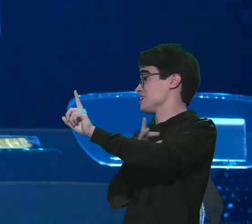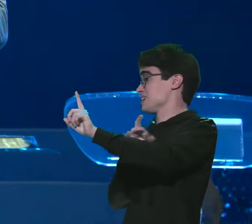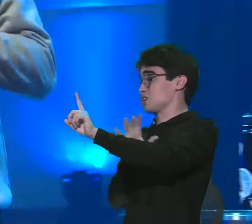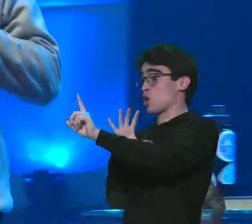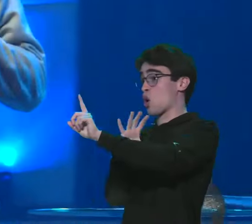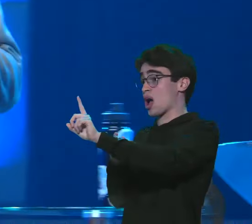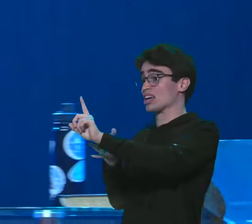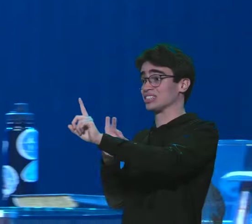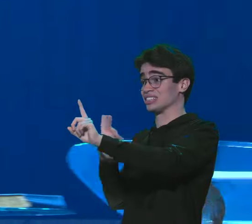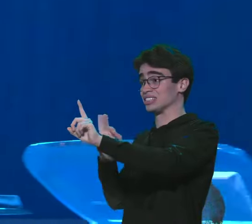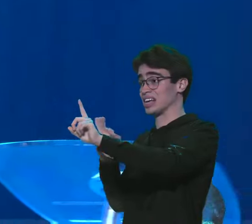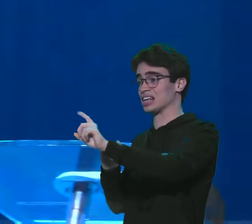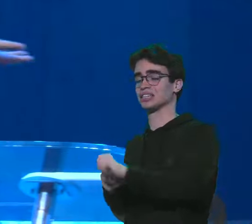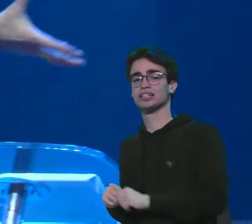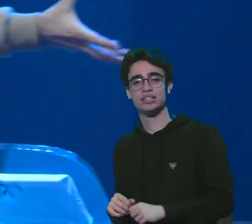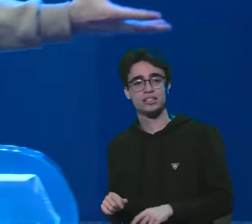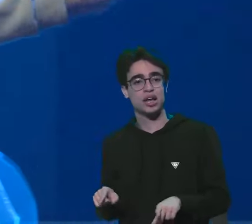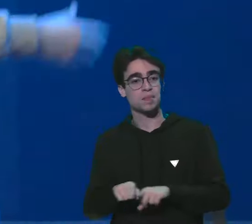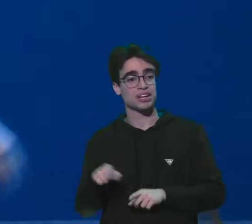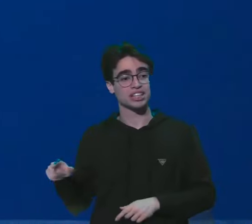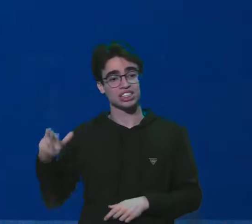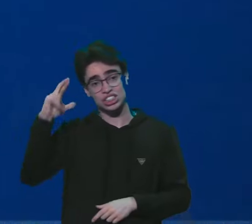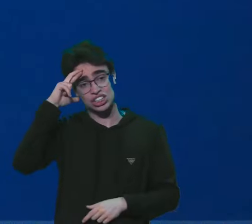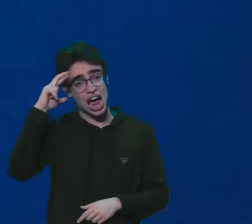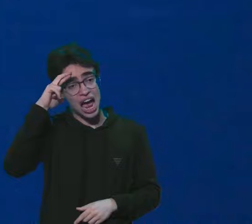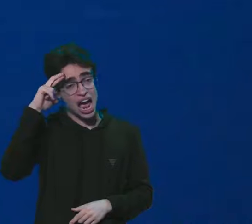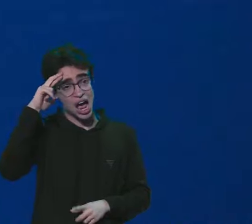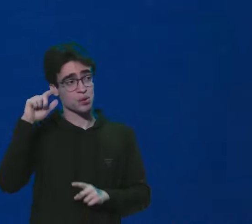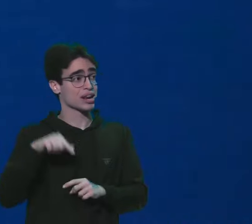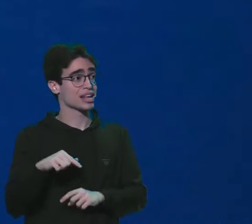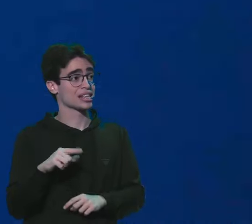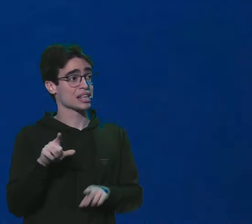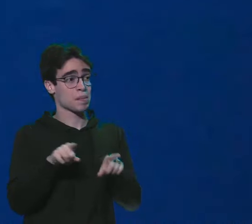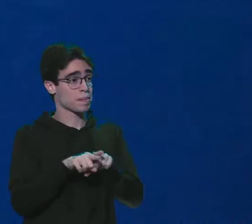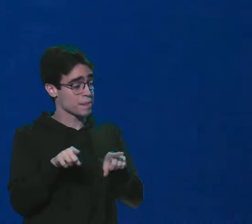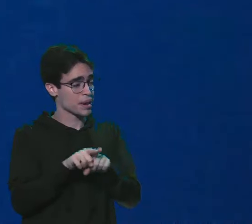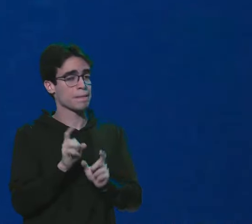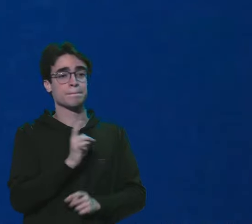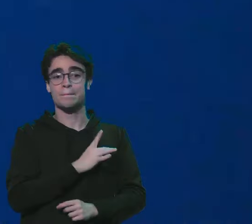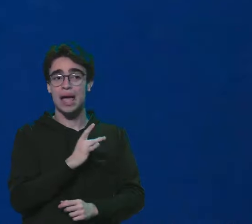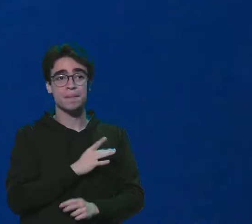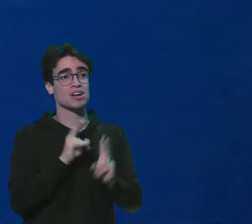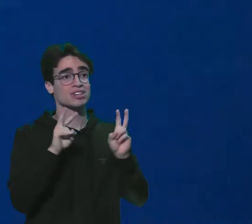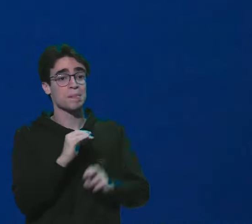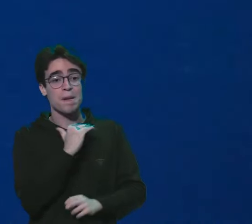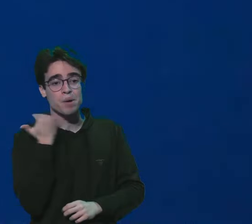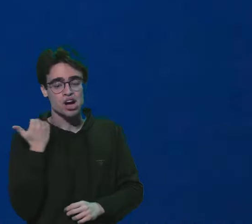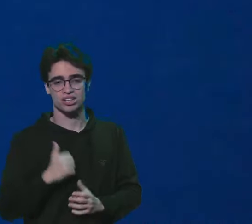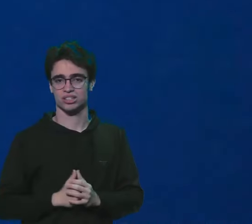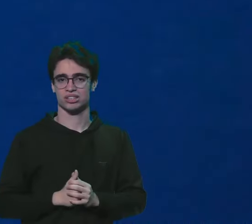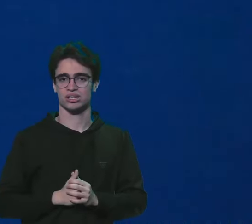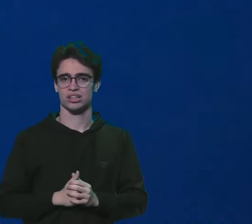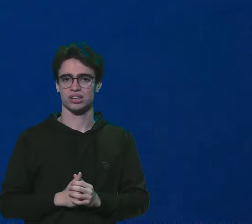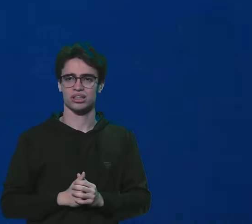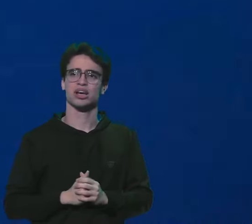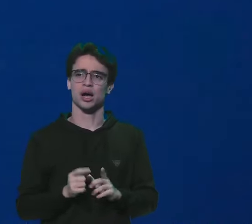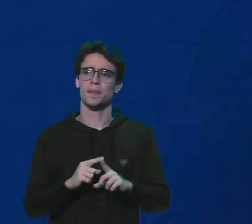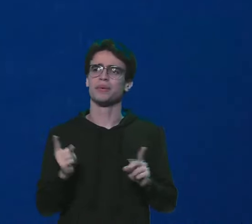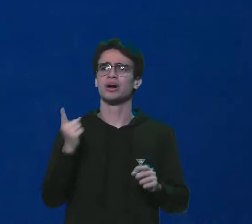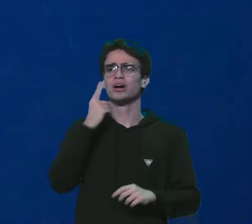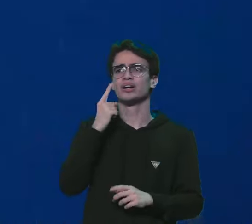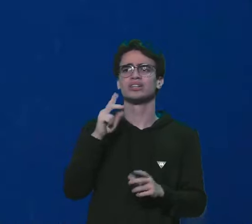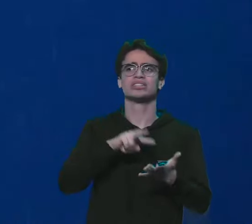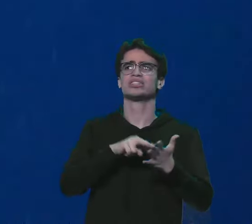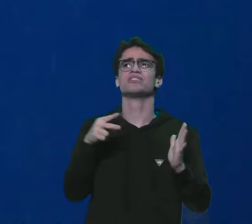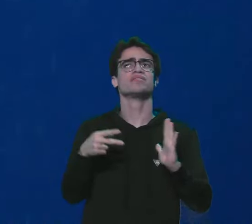E Jairo estava com medo da morte do filho dele. Sabe o que isso nos ensina? Quando Jesus chegou para